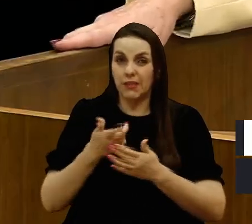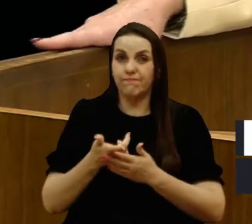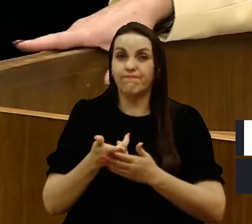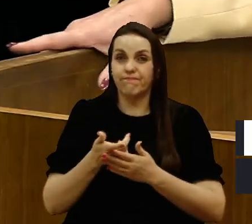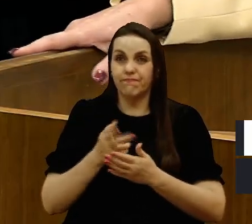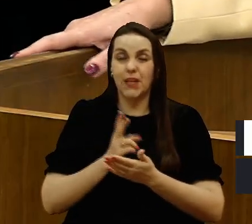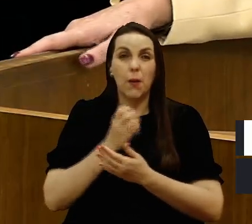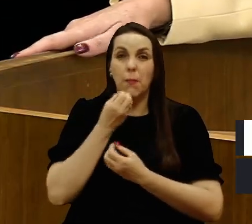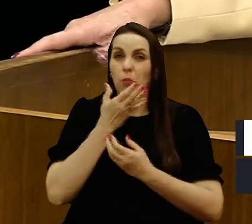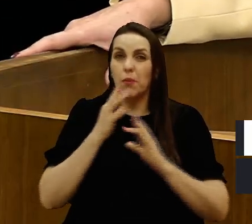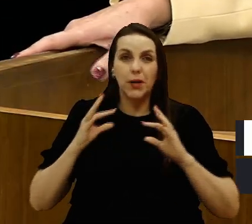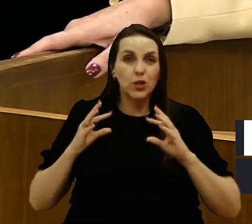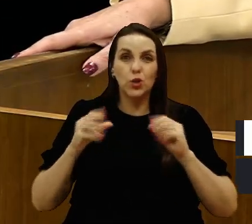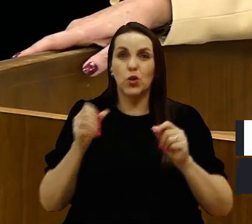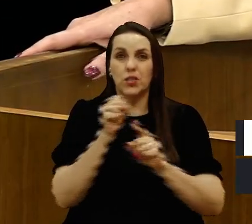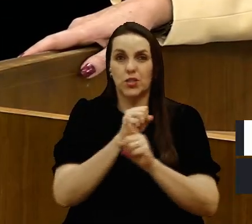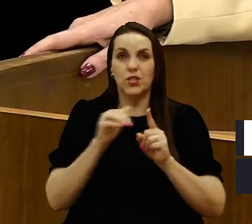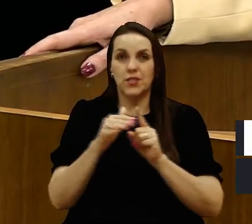ser boa para toda a sociedade.